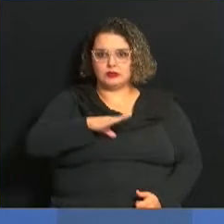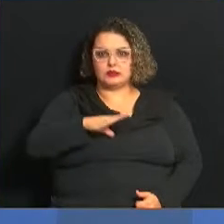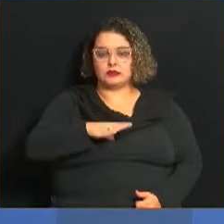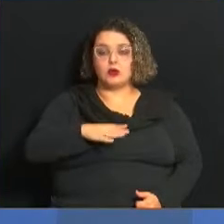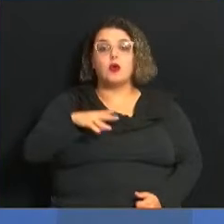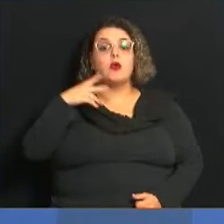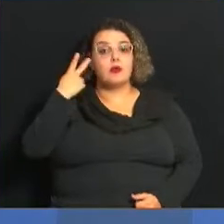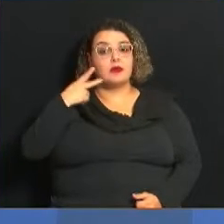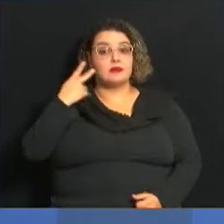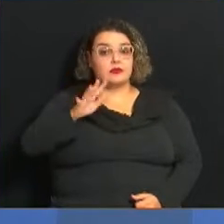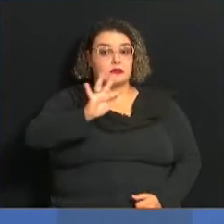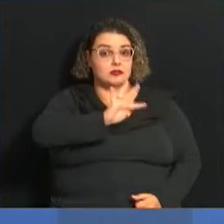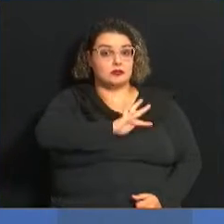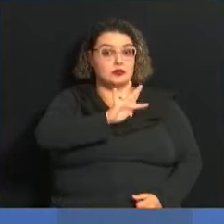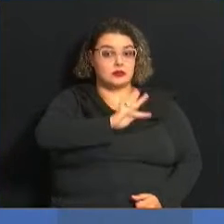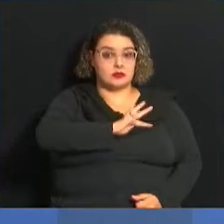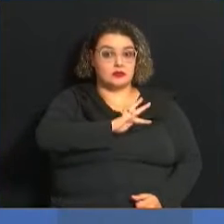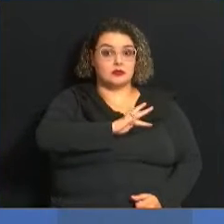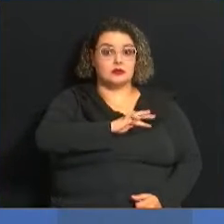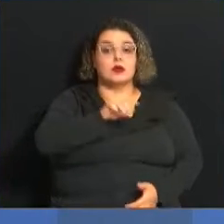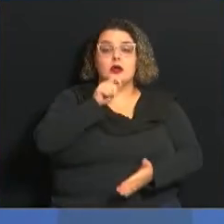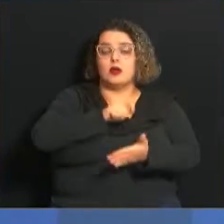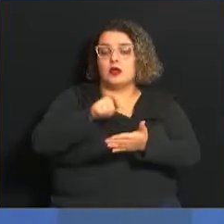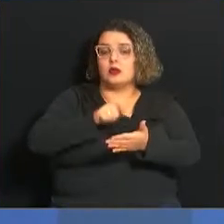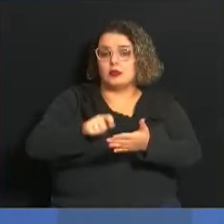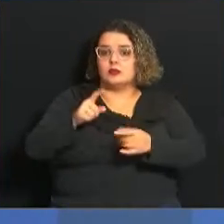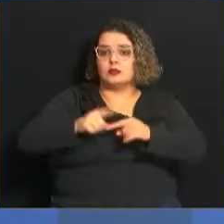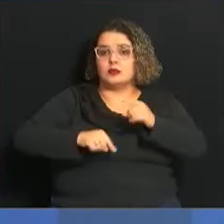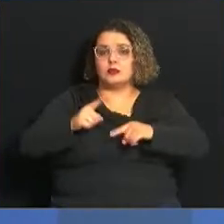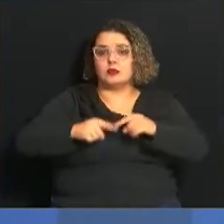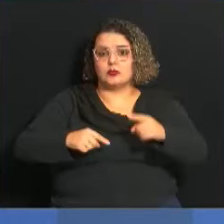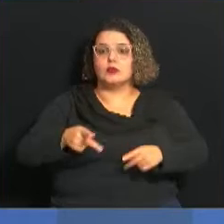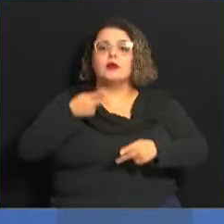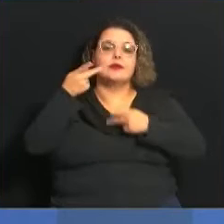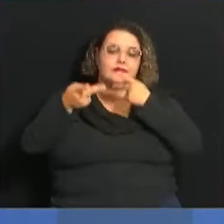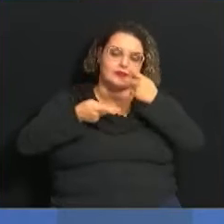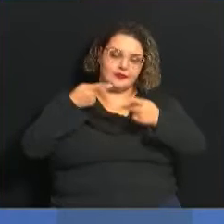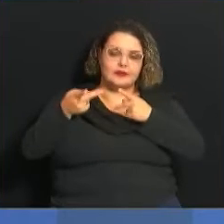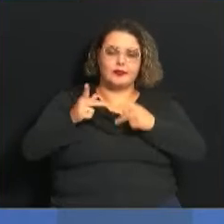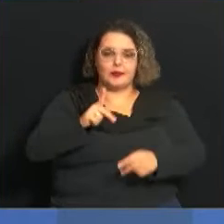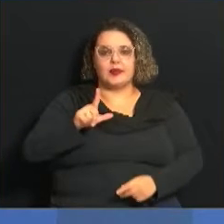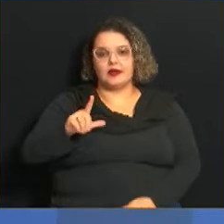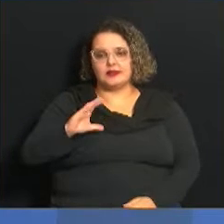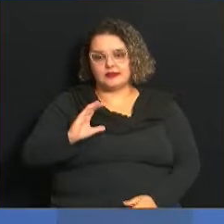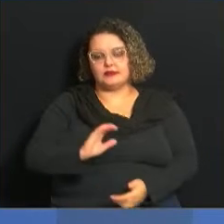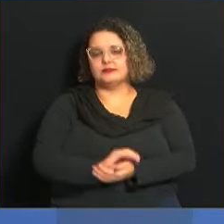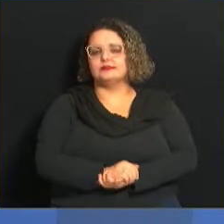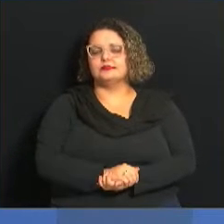vereador Fernando Mendes, que é um dos autores da matéria, comentou o PLC.